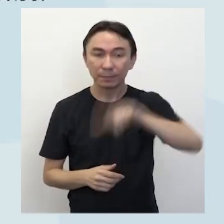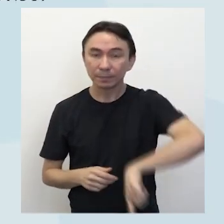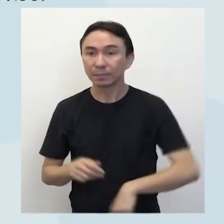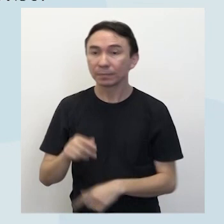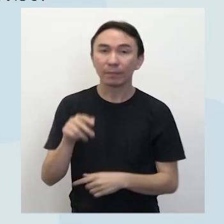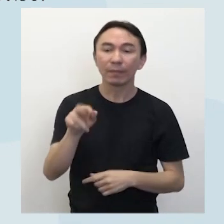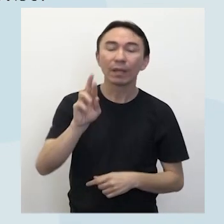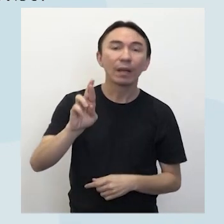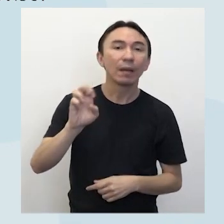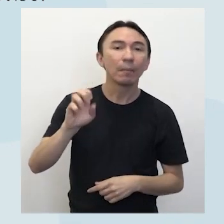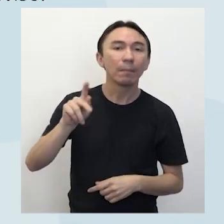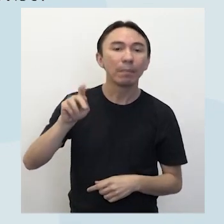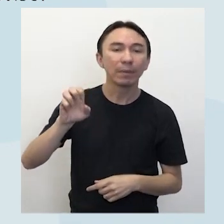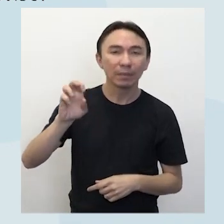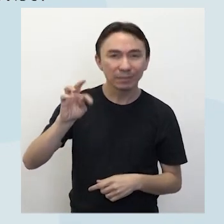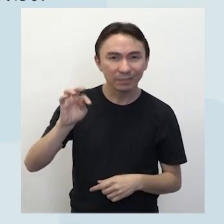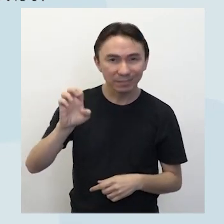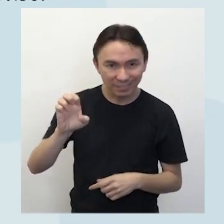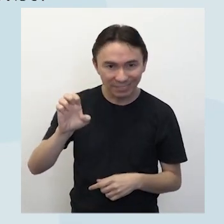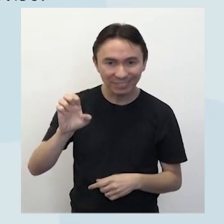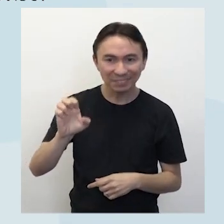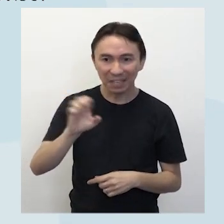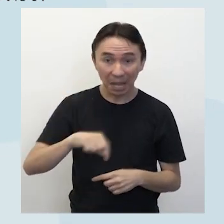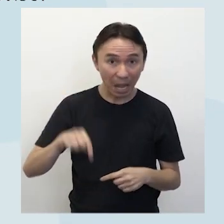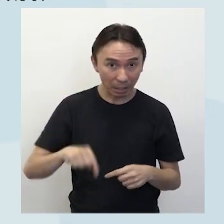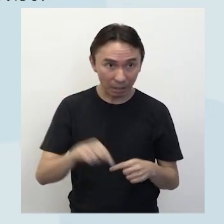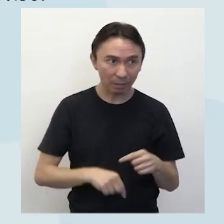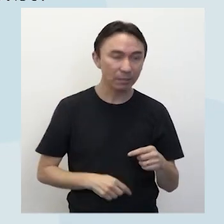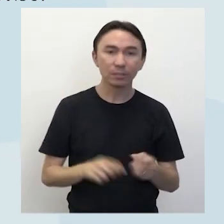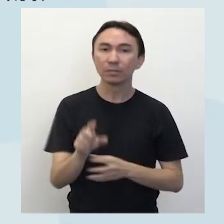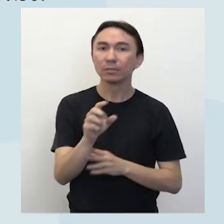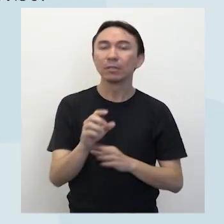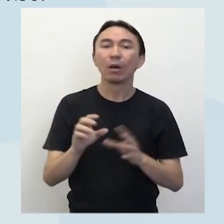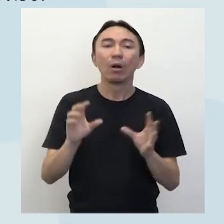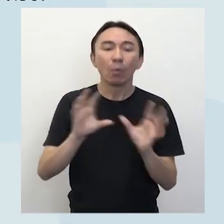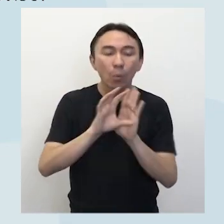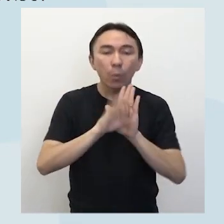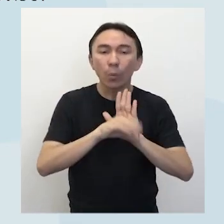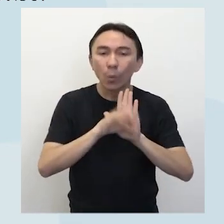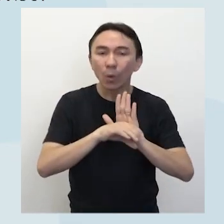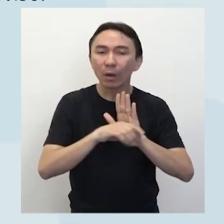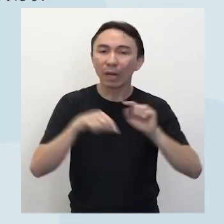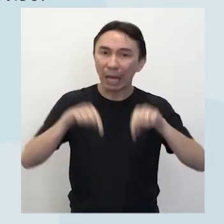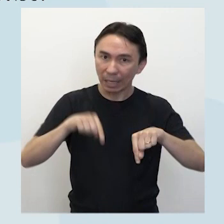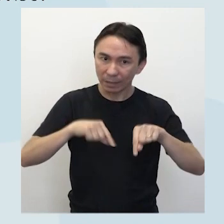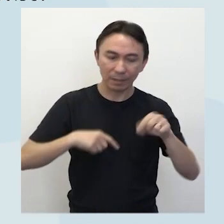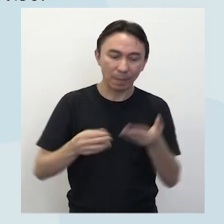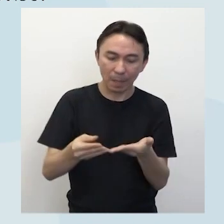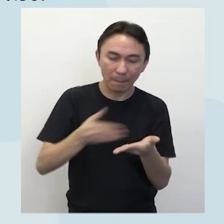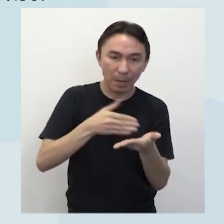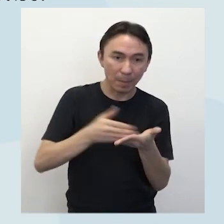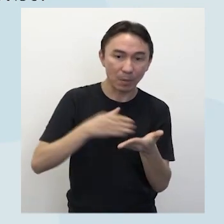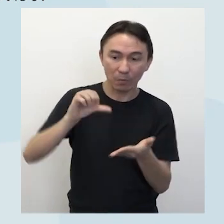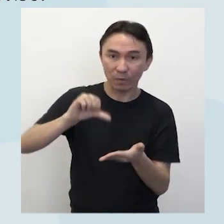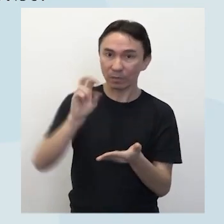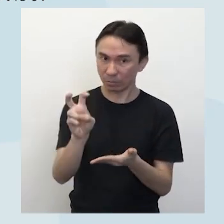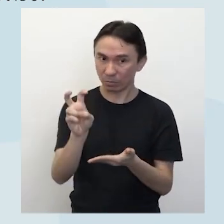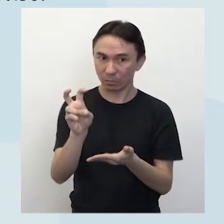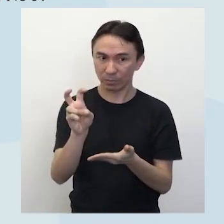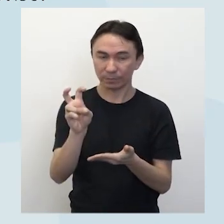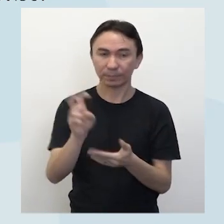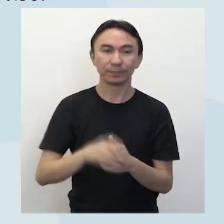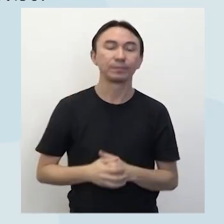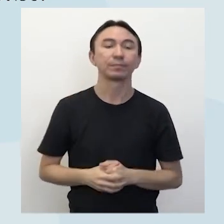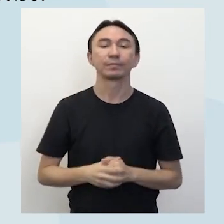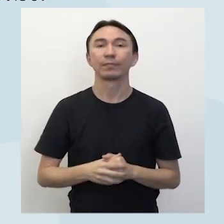Repentistas, a definição, segundo o nosso currículo, né? São Paulo Faz Escola, página 95 do Caderno do Aluno.